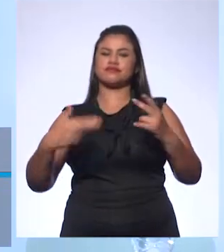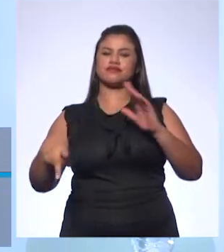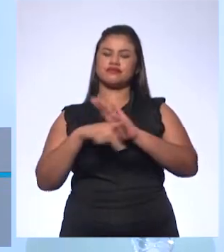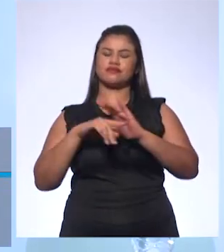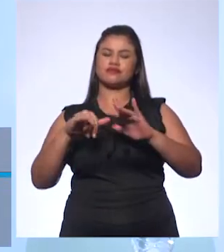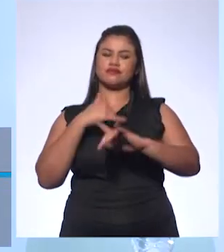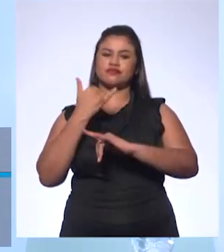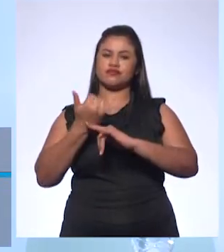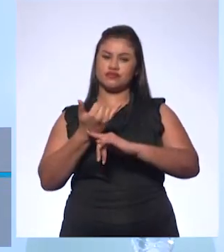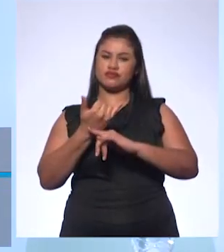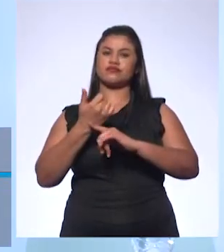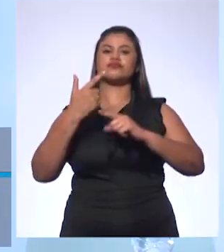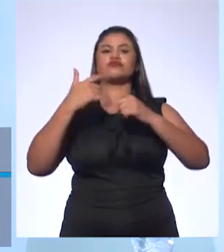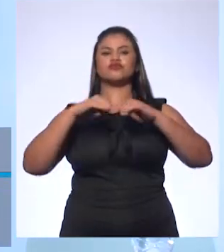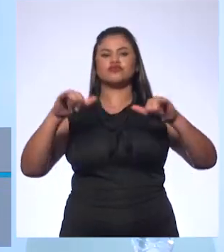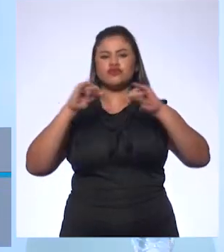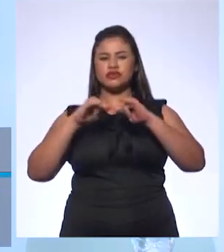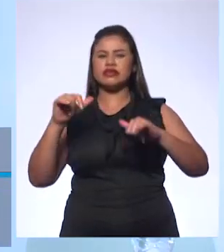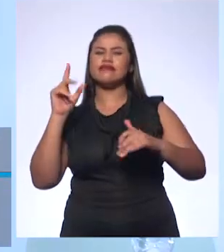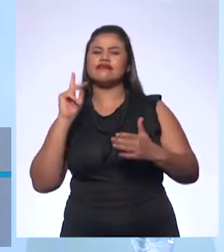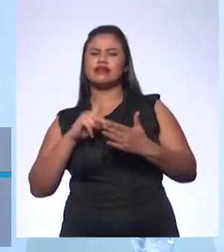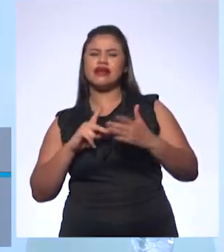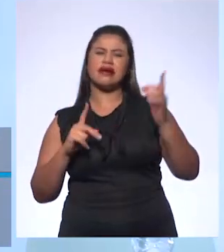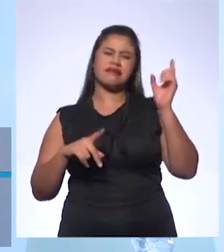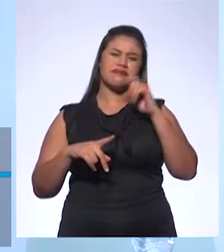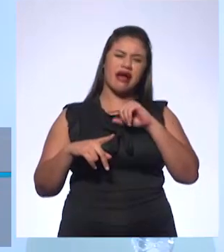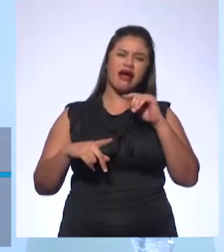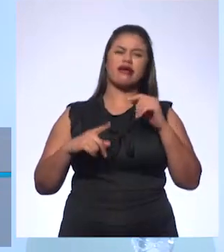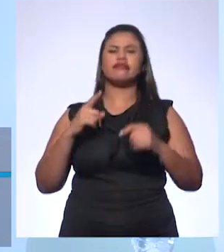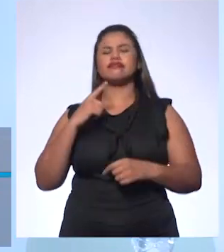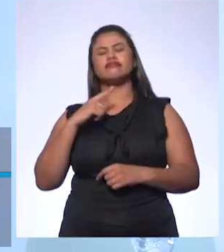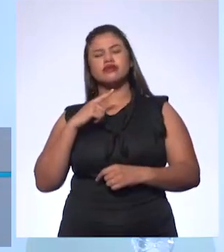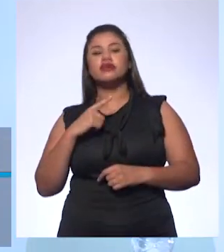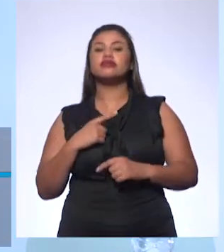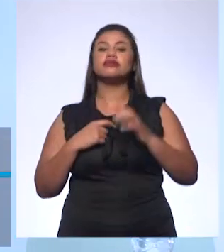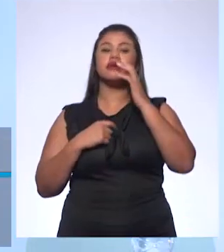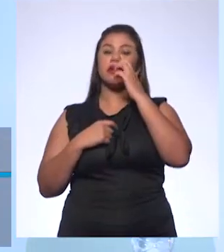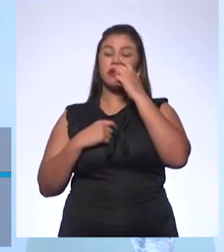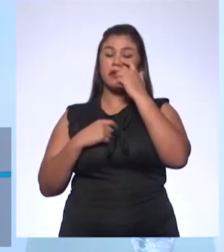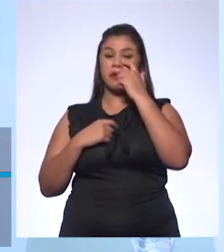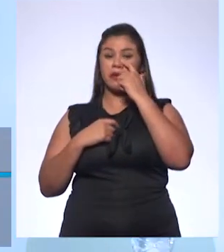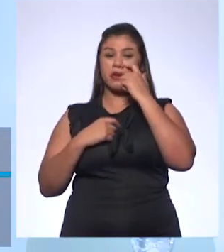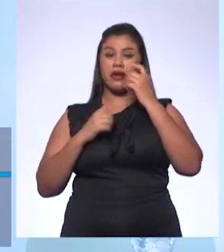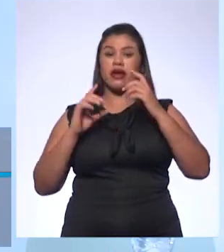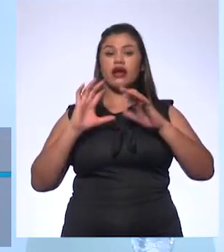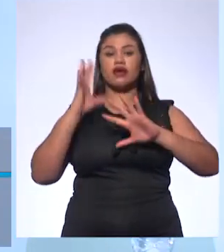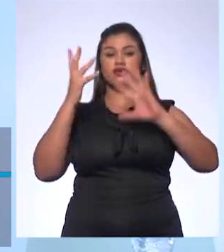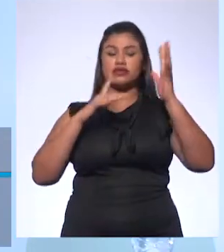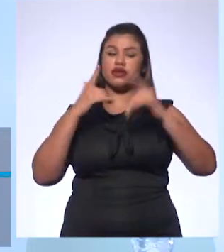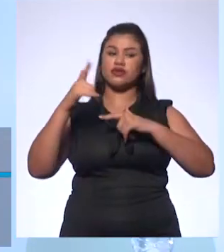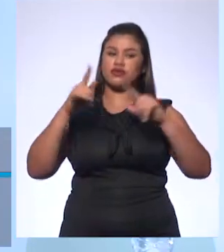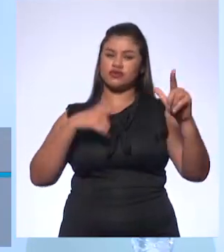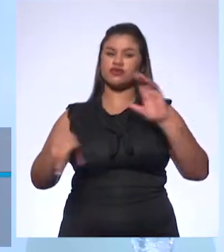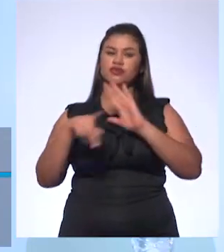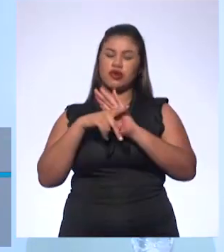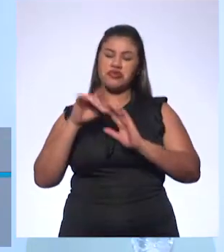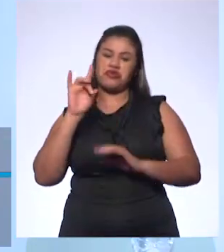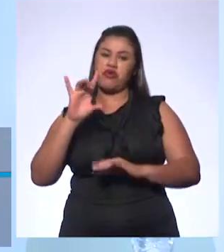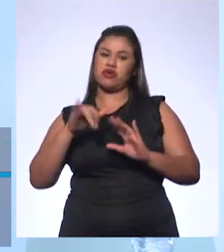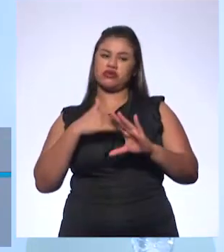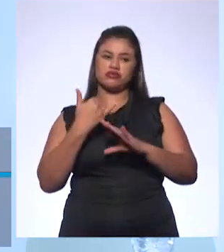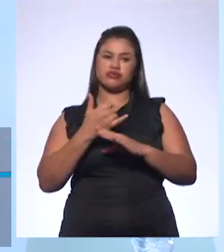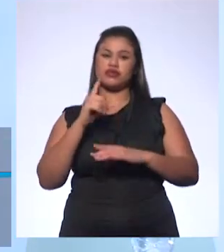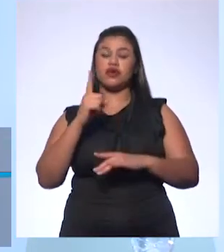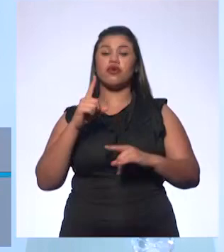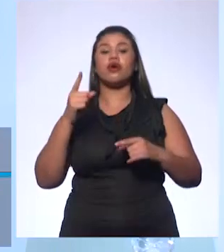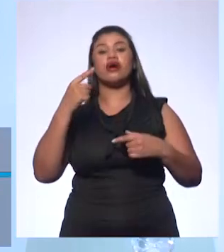tanta notícia, né? Às vezes falsa, às vezes verdadeira. Enfim, mas isso acontece em vários outros veículos de comunicação, né, gente? Né? Acho que foi numa